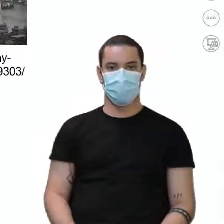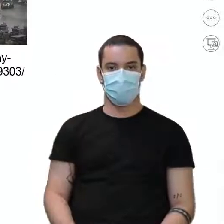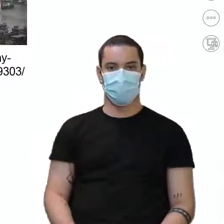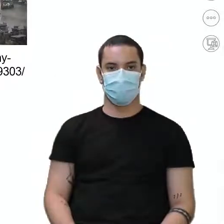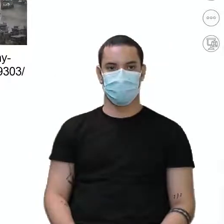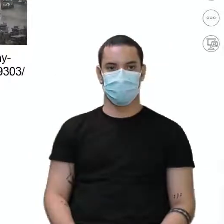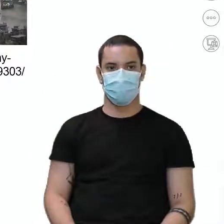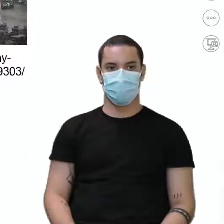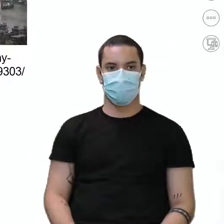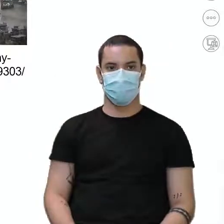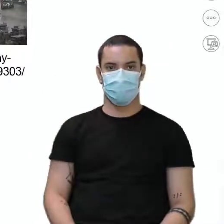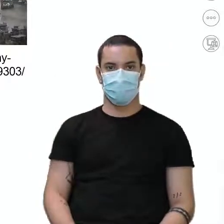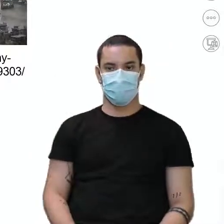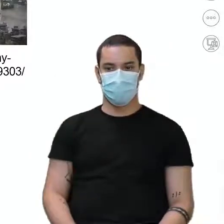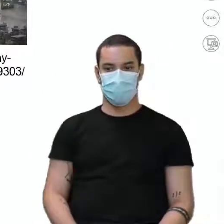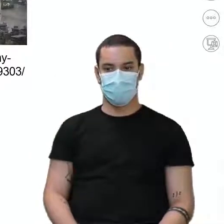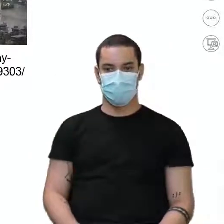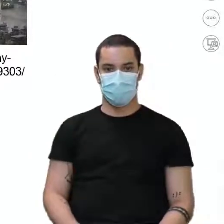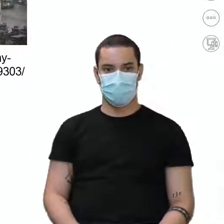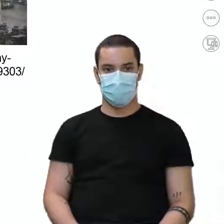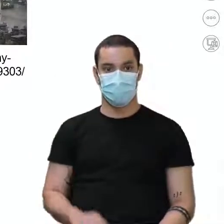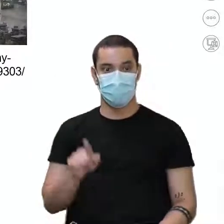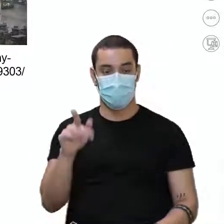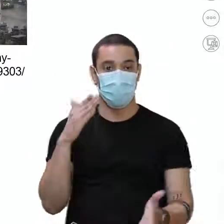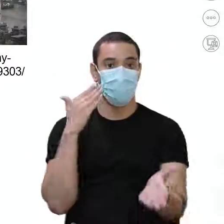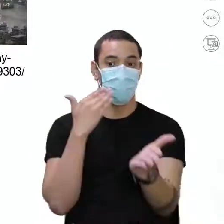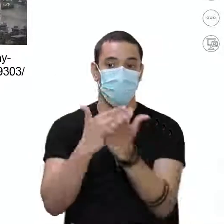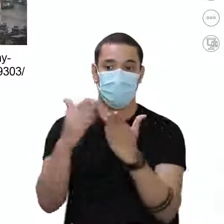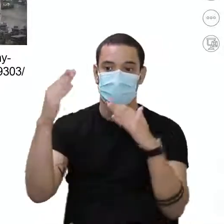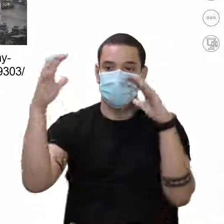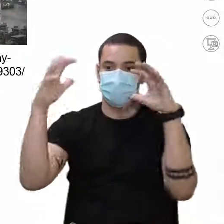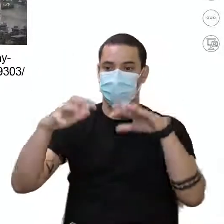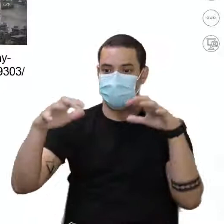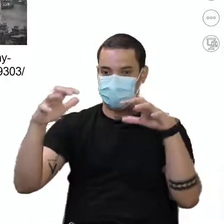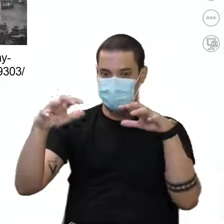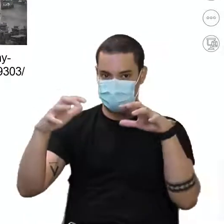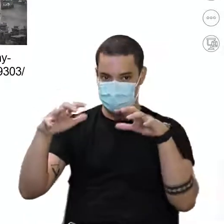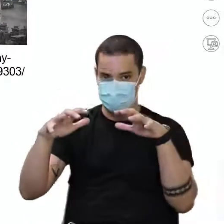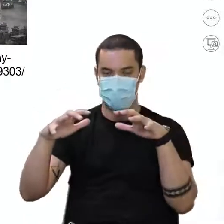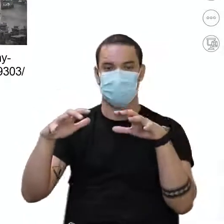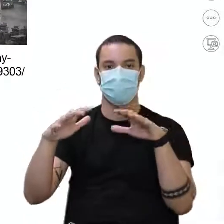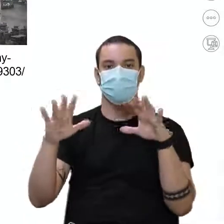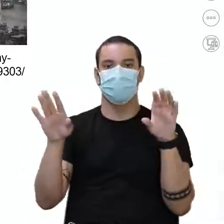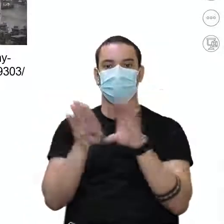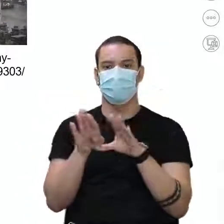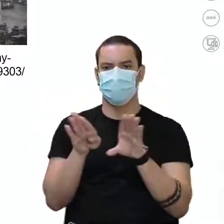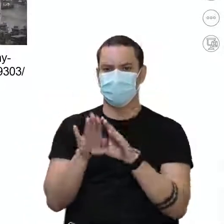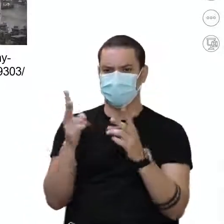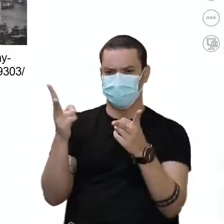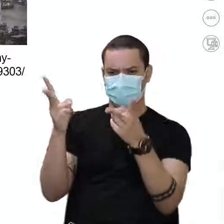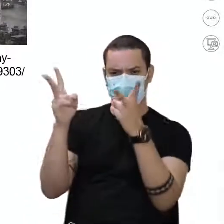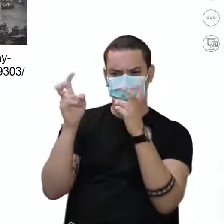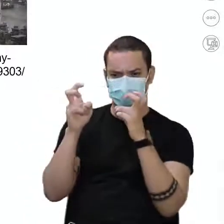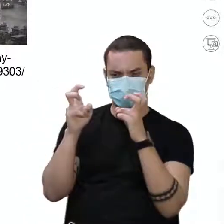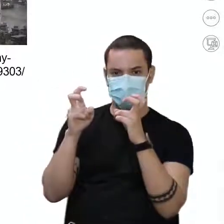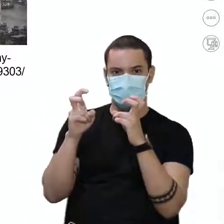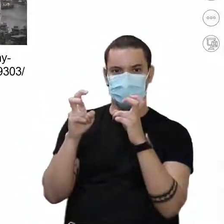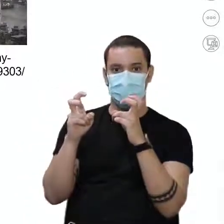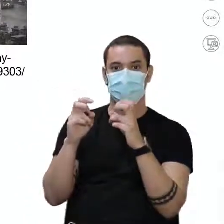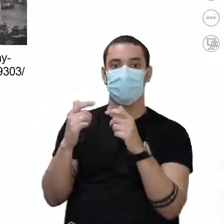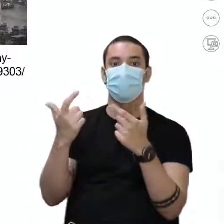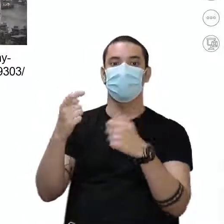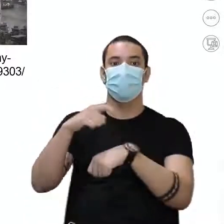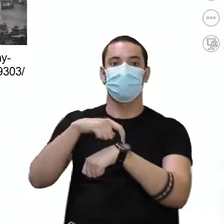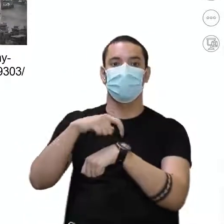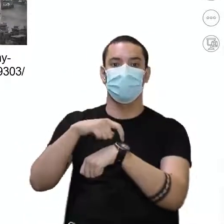2 hours ago. Então, começou a chover Começou a chover 2